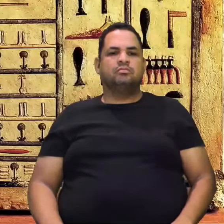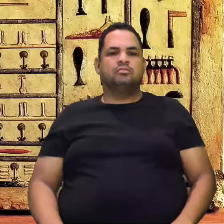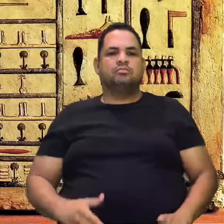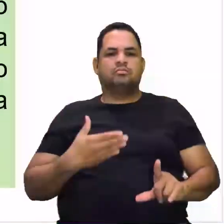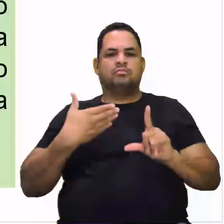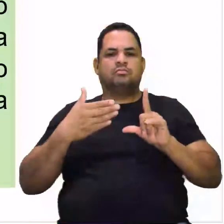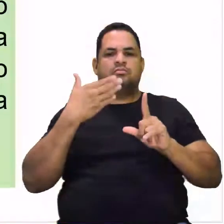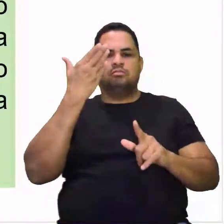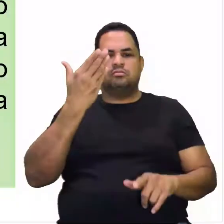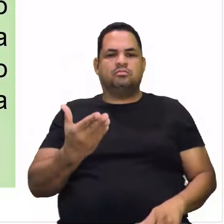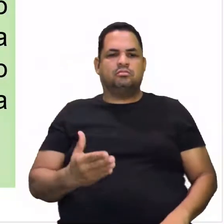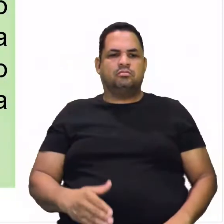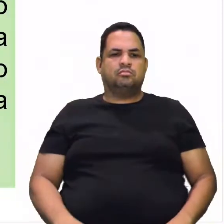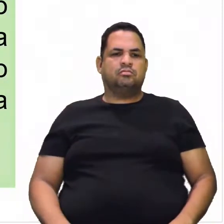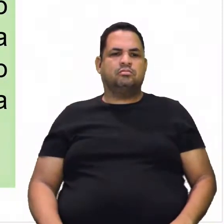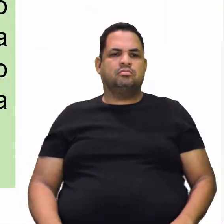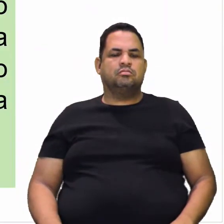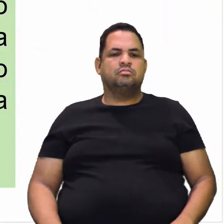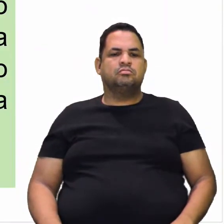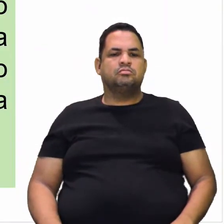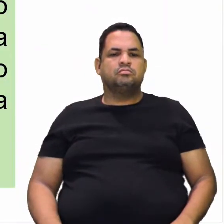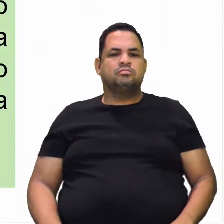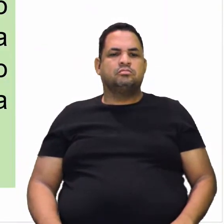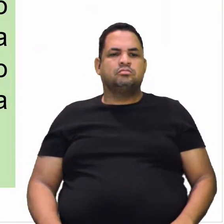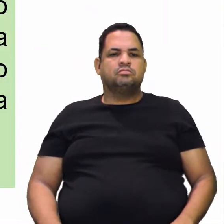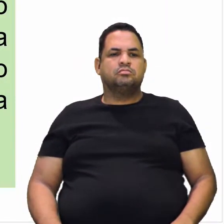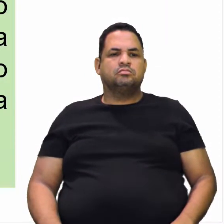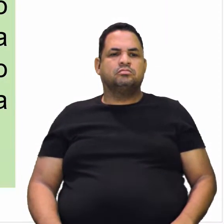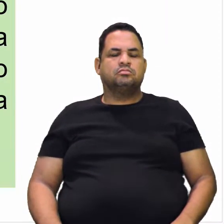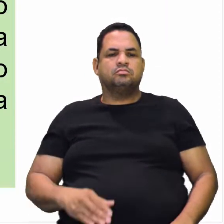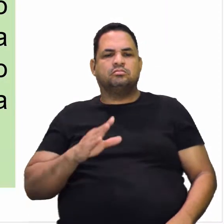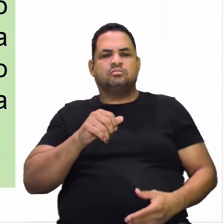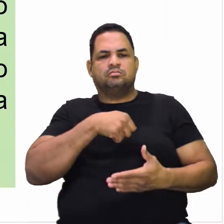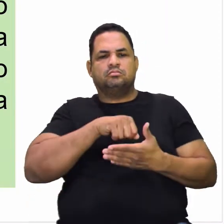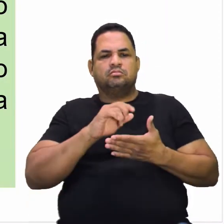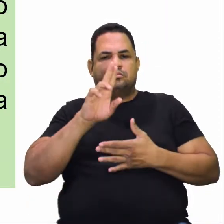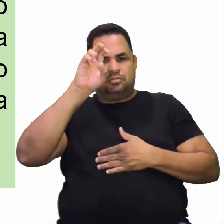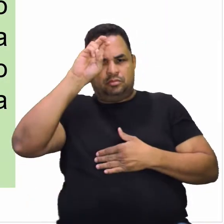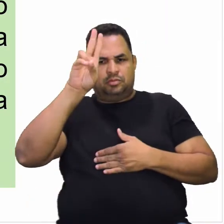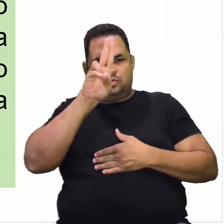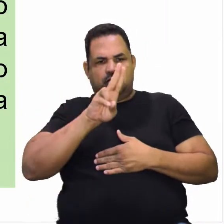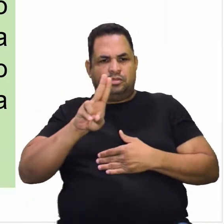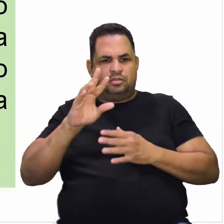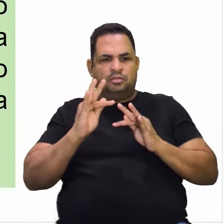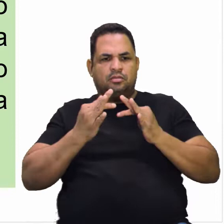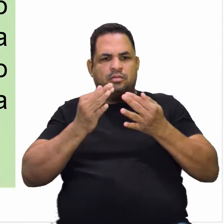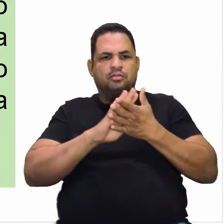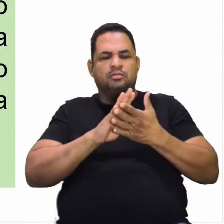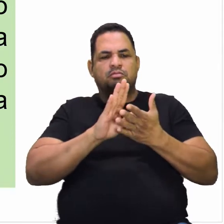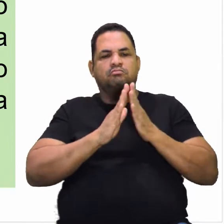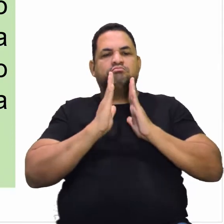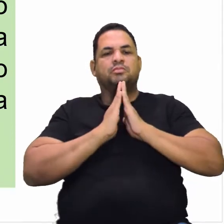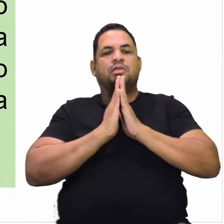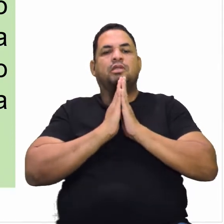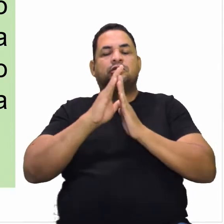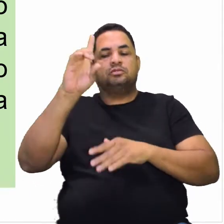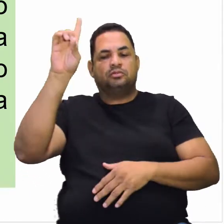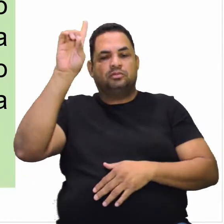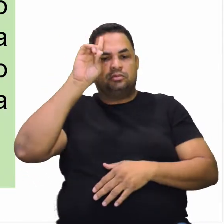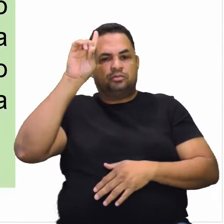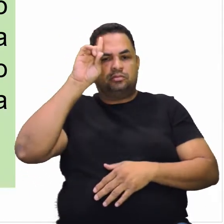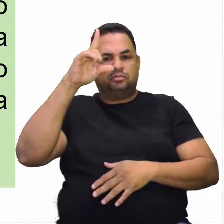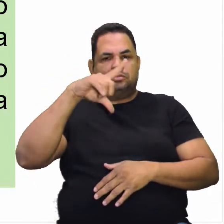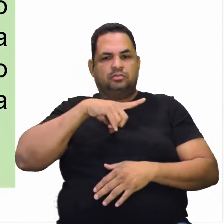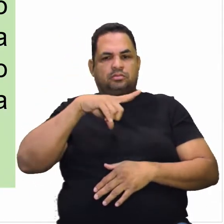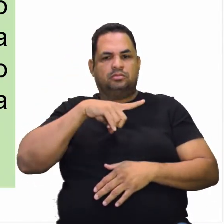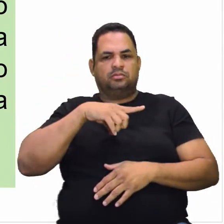vocês, a questão dos hieróglifos. A escrita egípcia era usada para fins sacros e cotidianos. Existiam 3